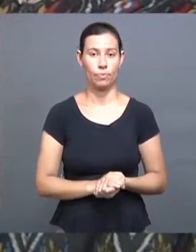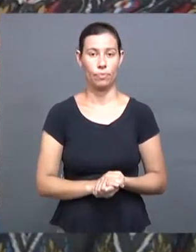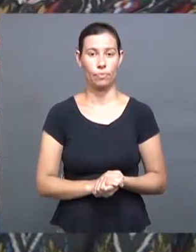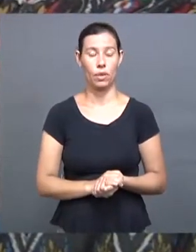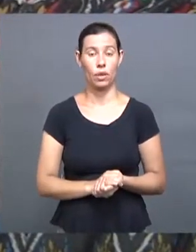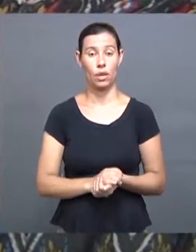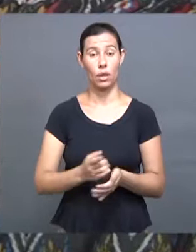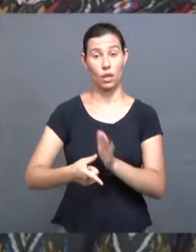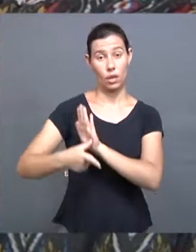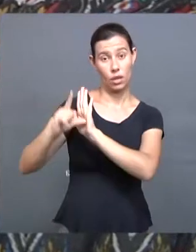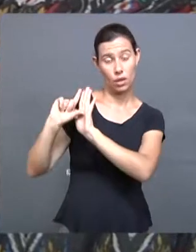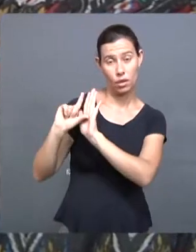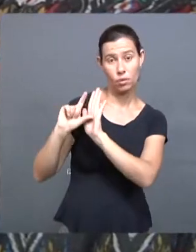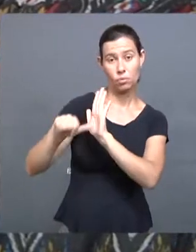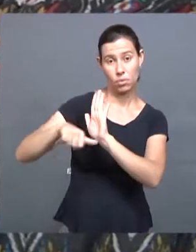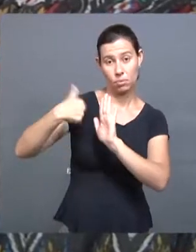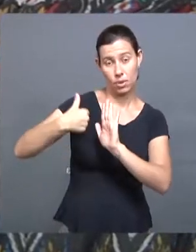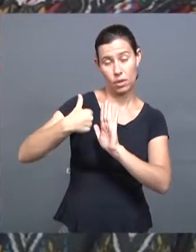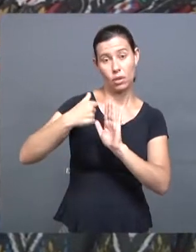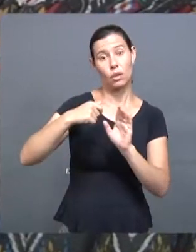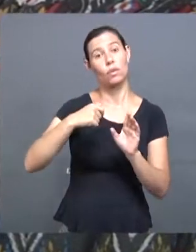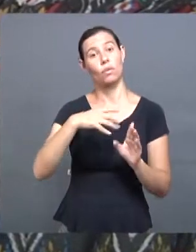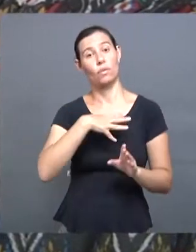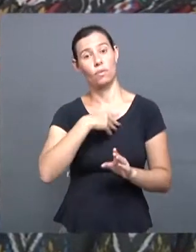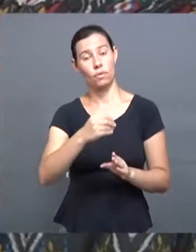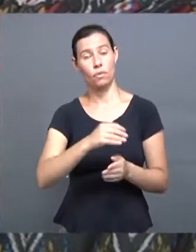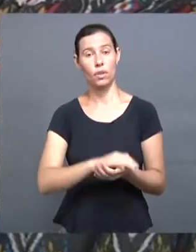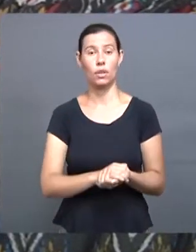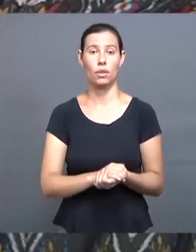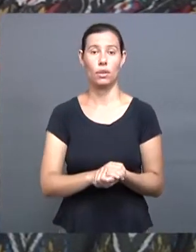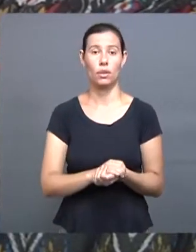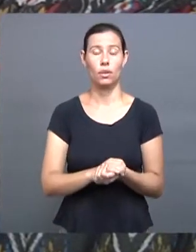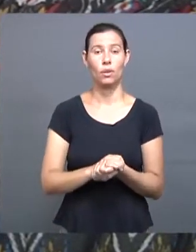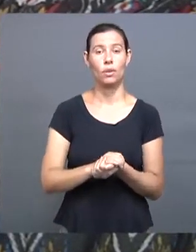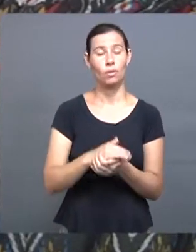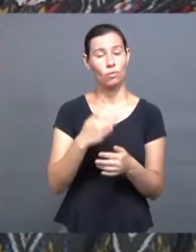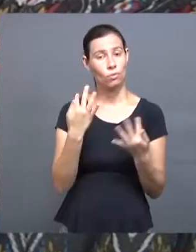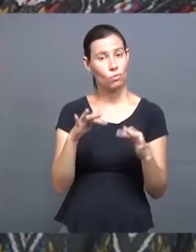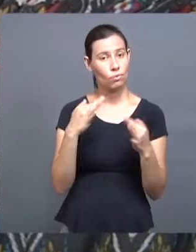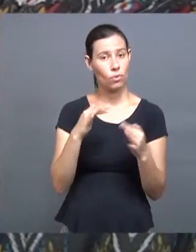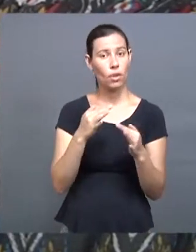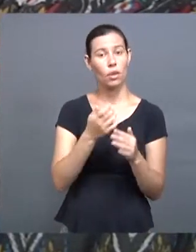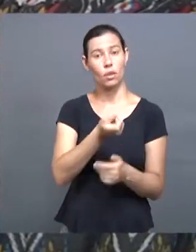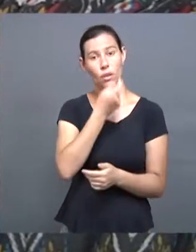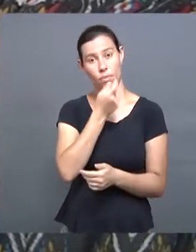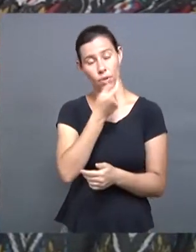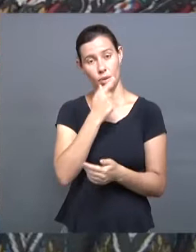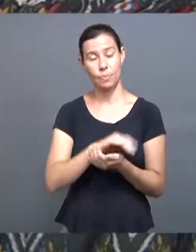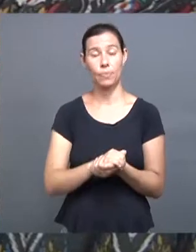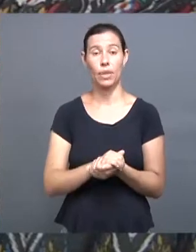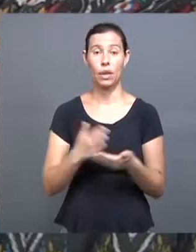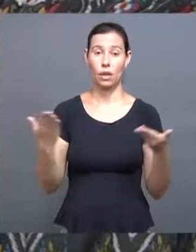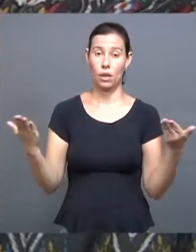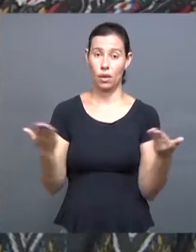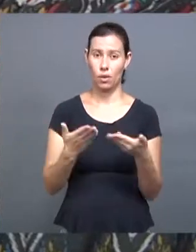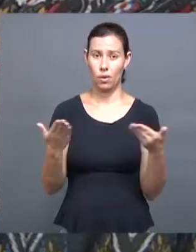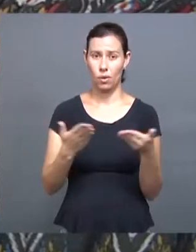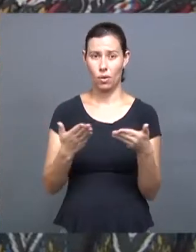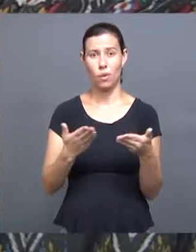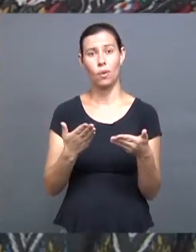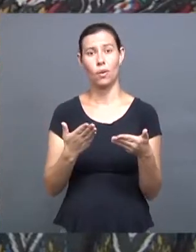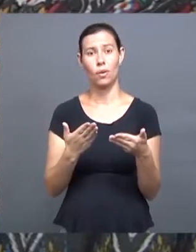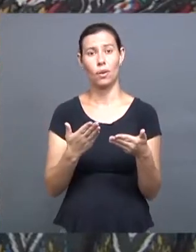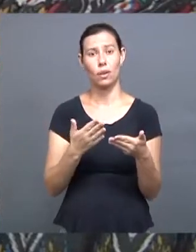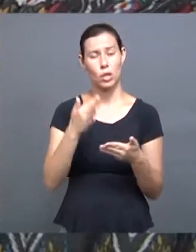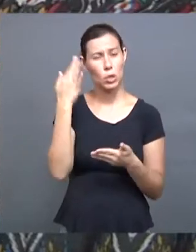filho. E sempre eu usava o paliativo com analgésico. Aí, a partir de agora, de um tempo para cá, que eu